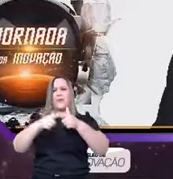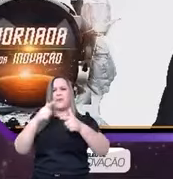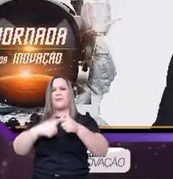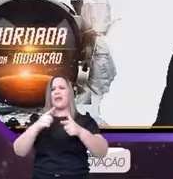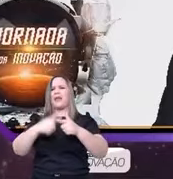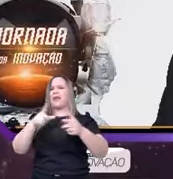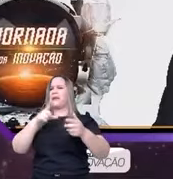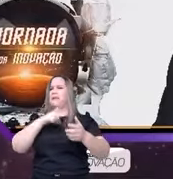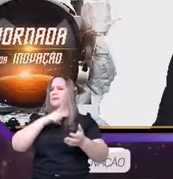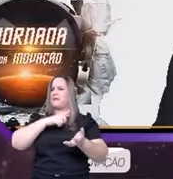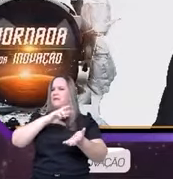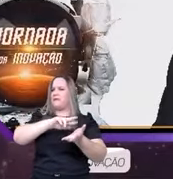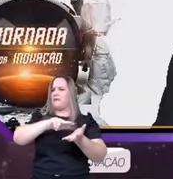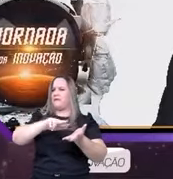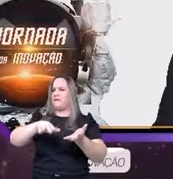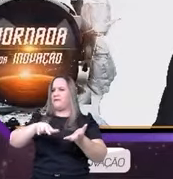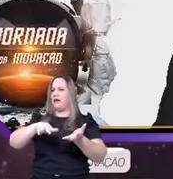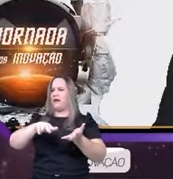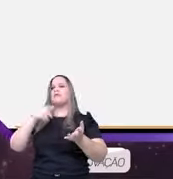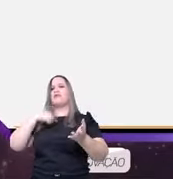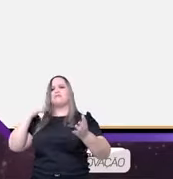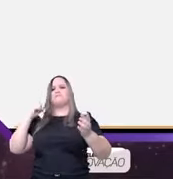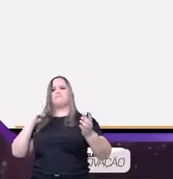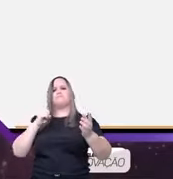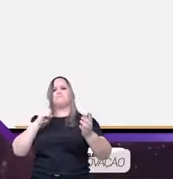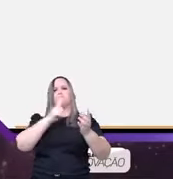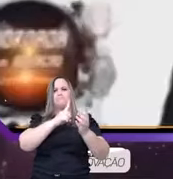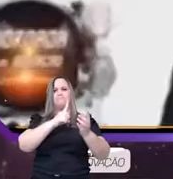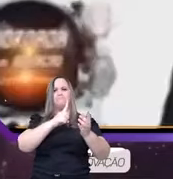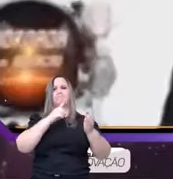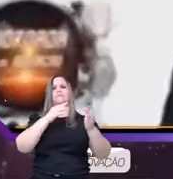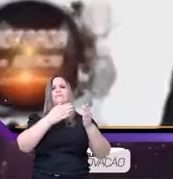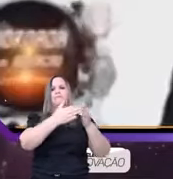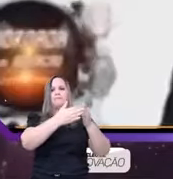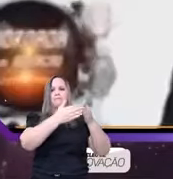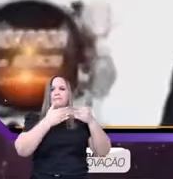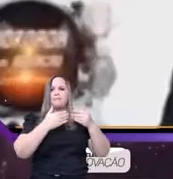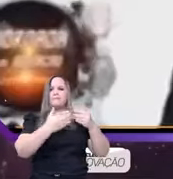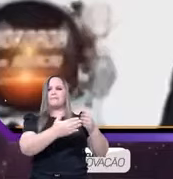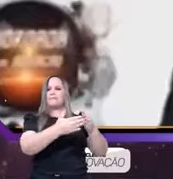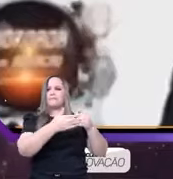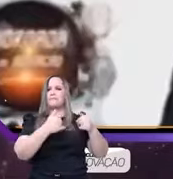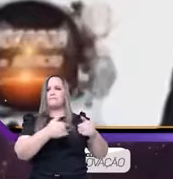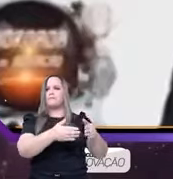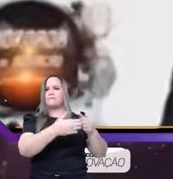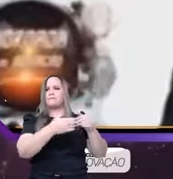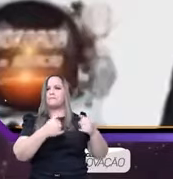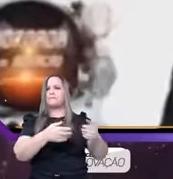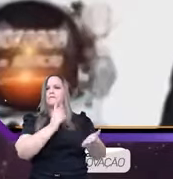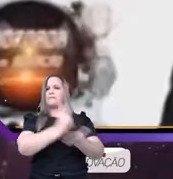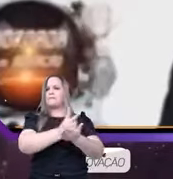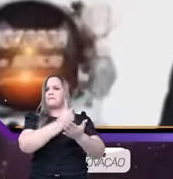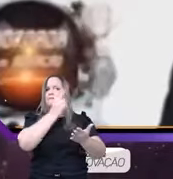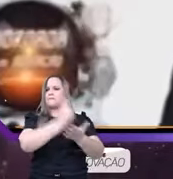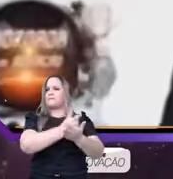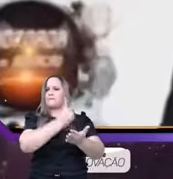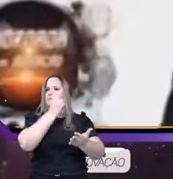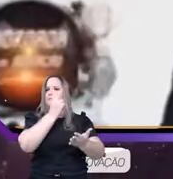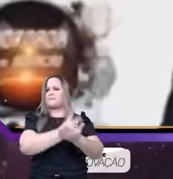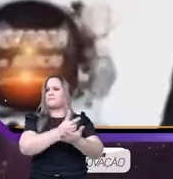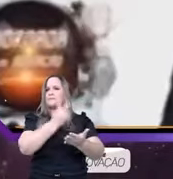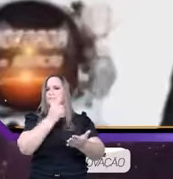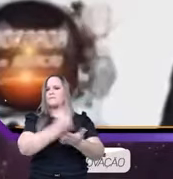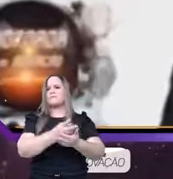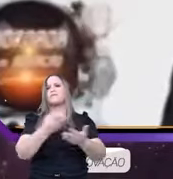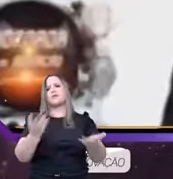Judiciário vivencia hoje um processo de hiperjudicialização, que é um processo bastante grave, e que o Judiciário vem lidando, a meu ver,